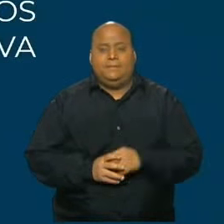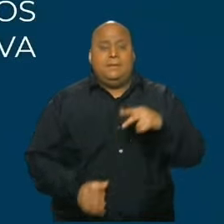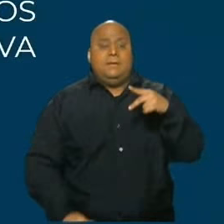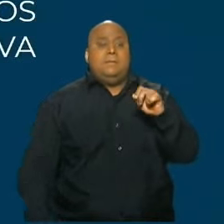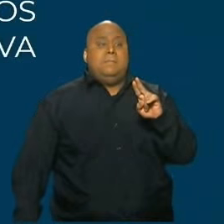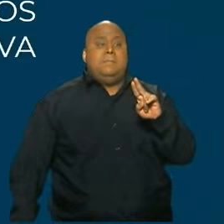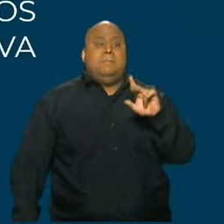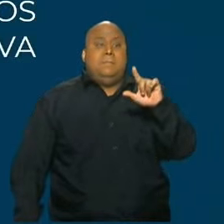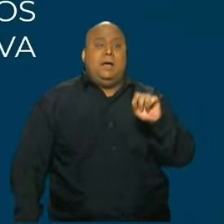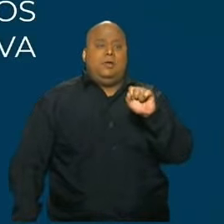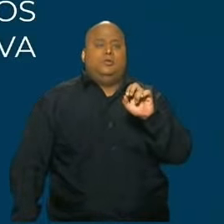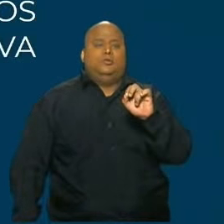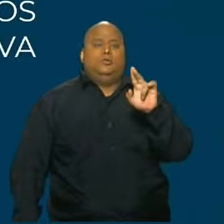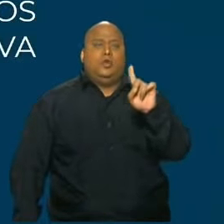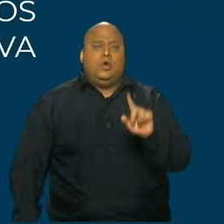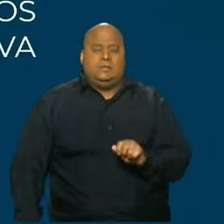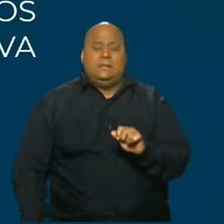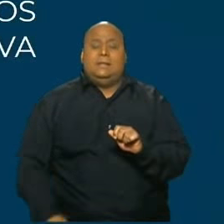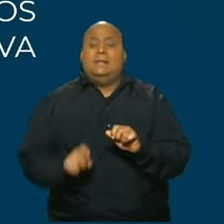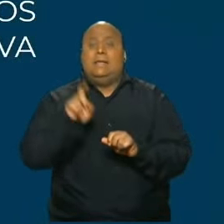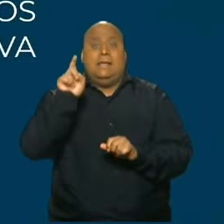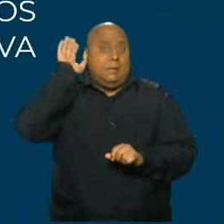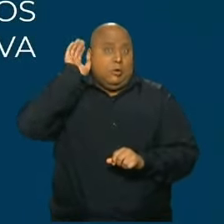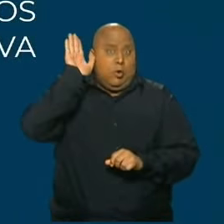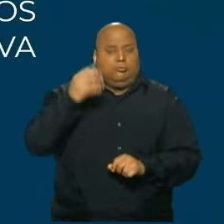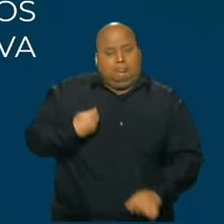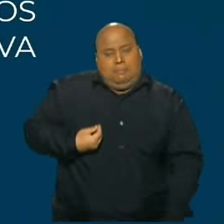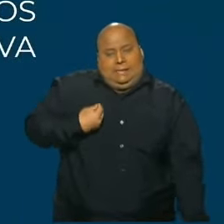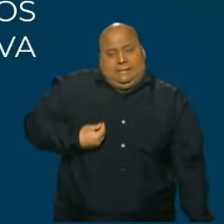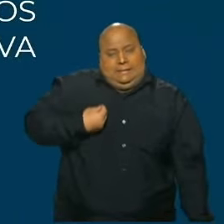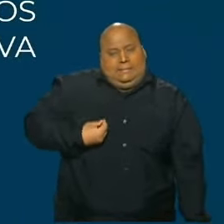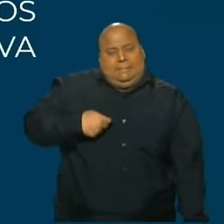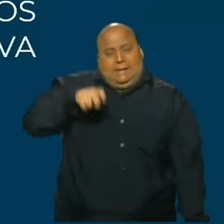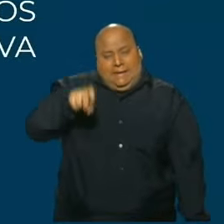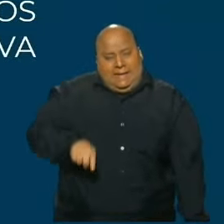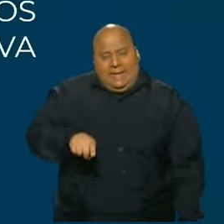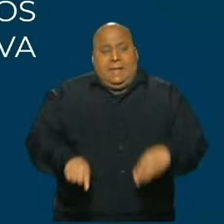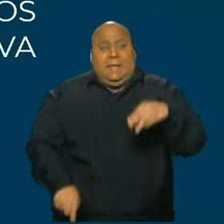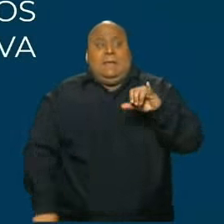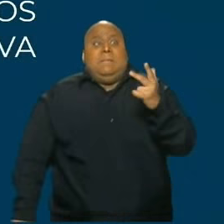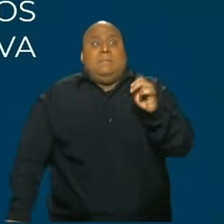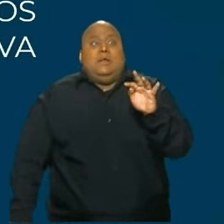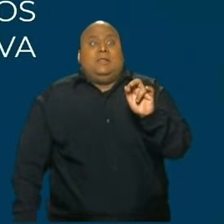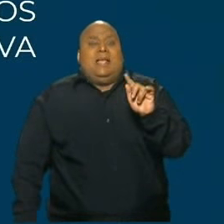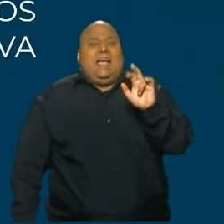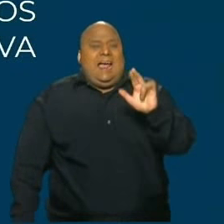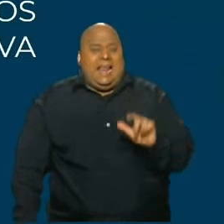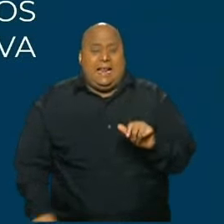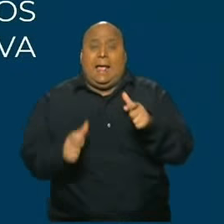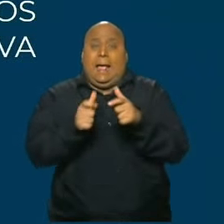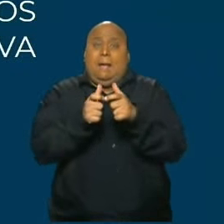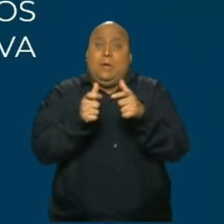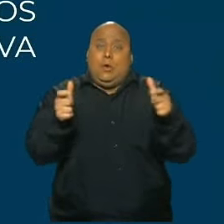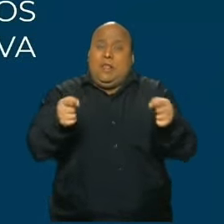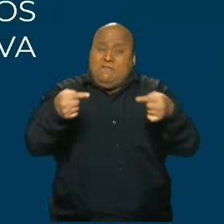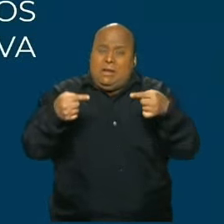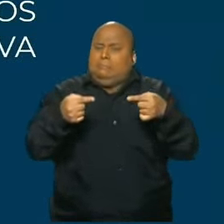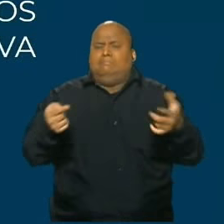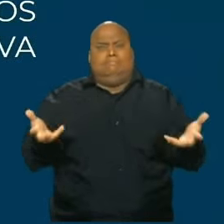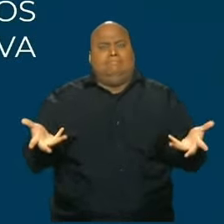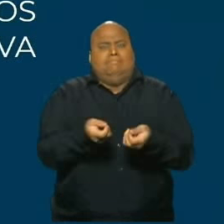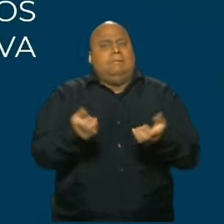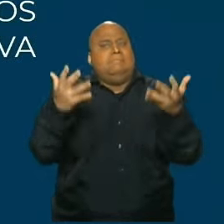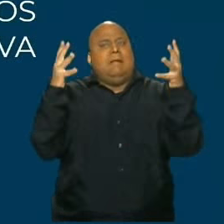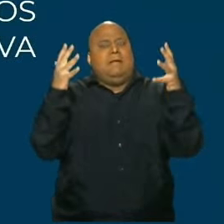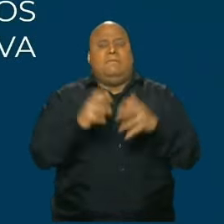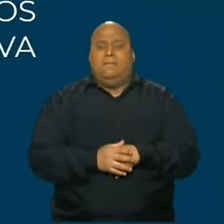Paulo Robson Souza, Mato Grosso do Sul presente com Milho Tagarela. Todos os finalistas estão de